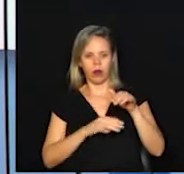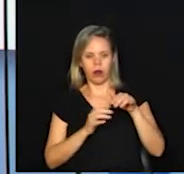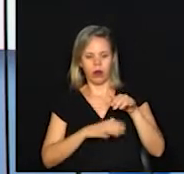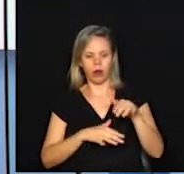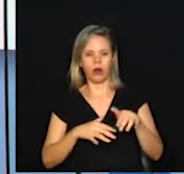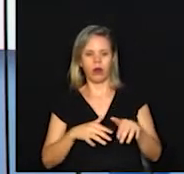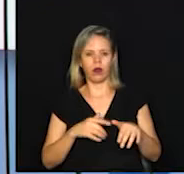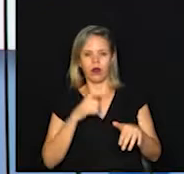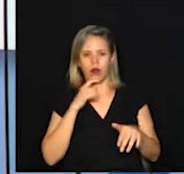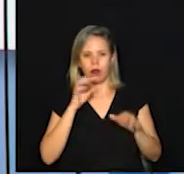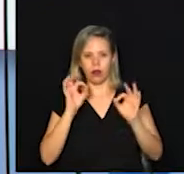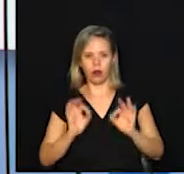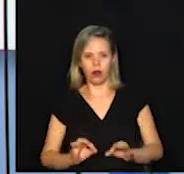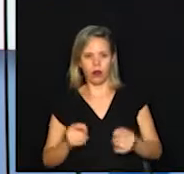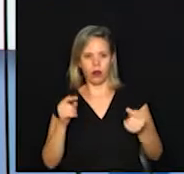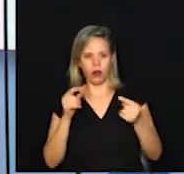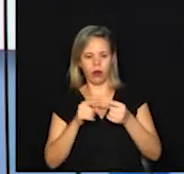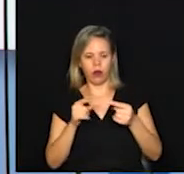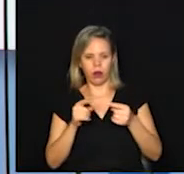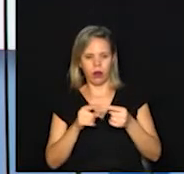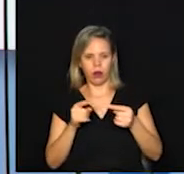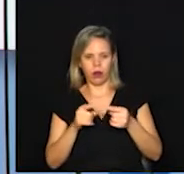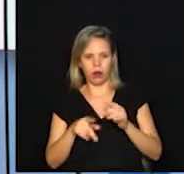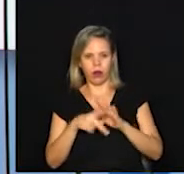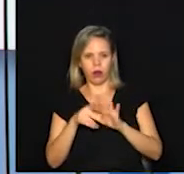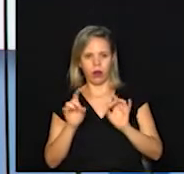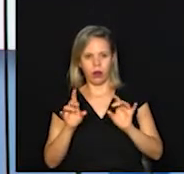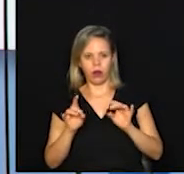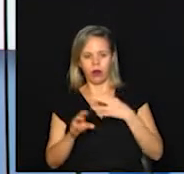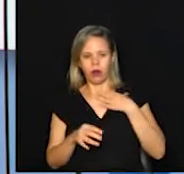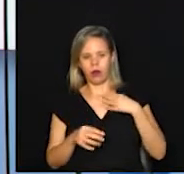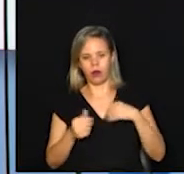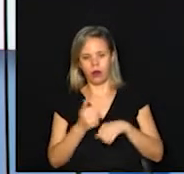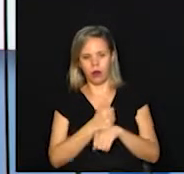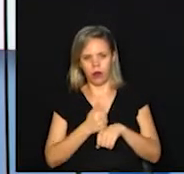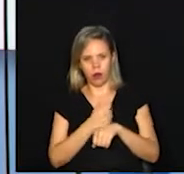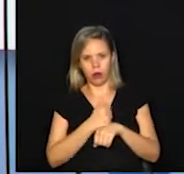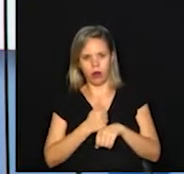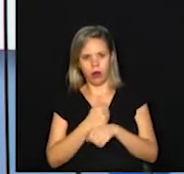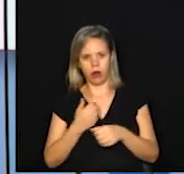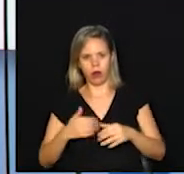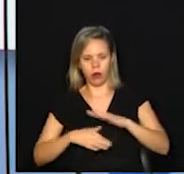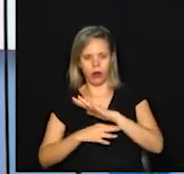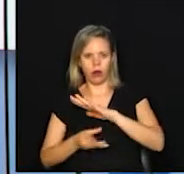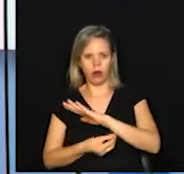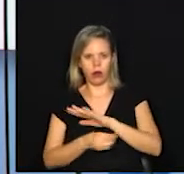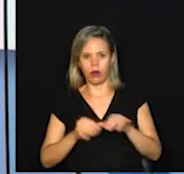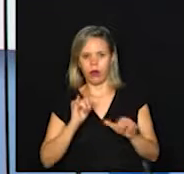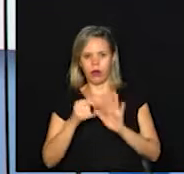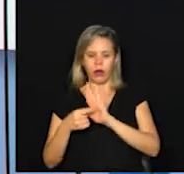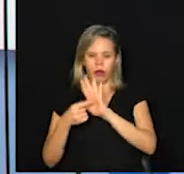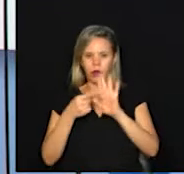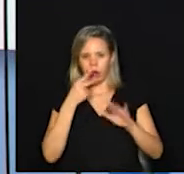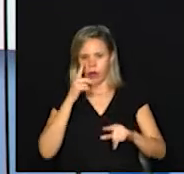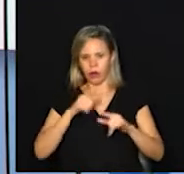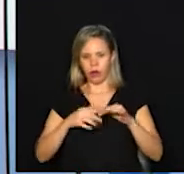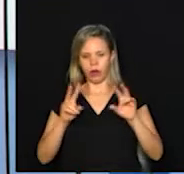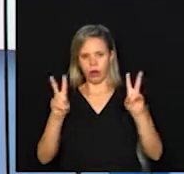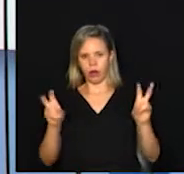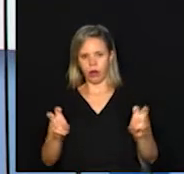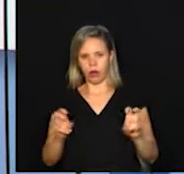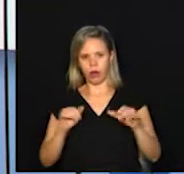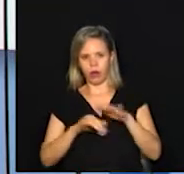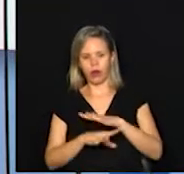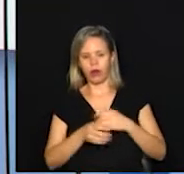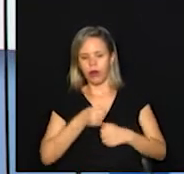essa vacina em freezers e geladeiras especiais. Inclusive, no Câmara Total já foi apresentada uma matéria falando